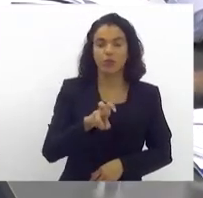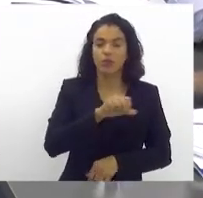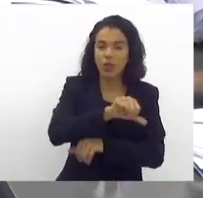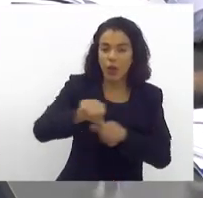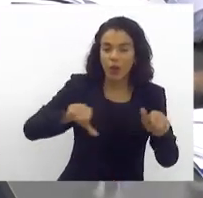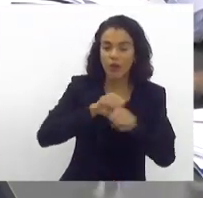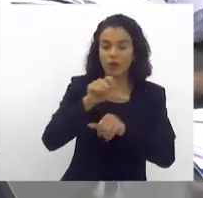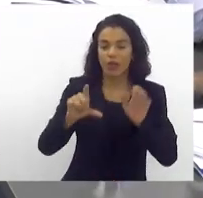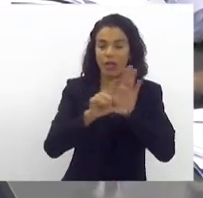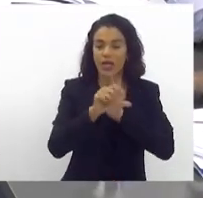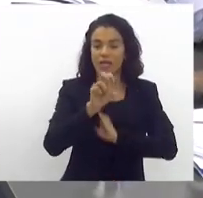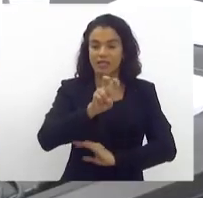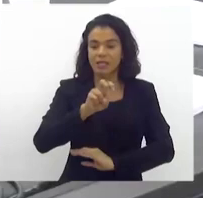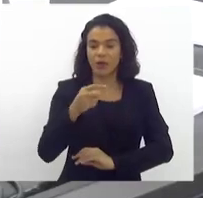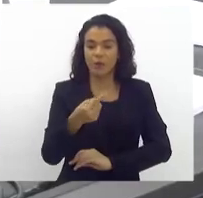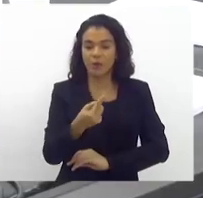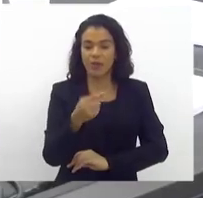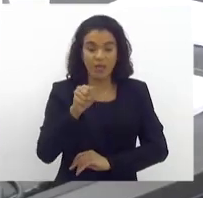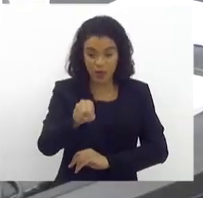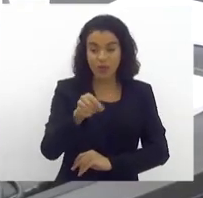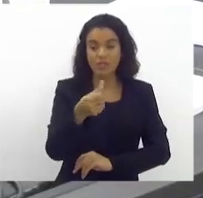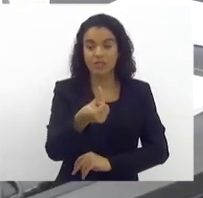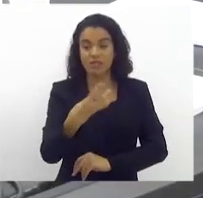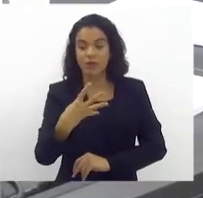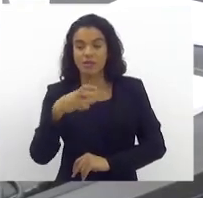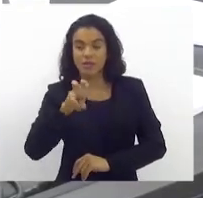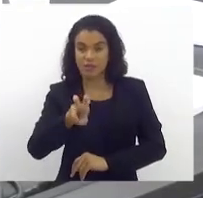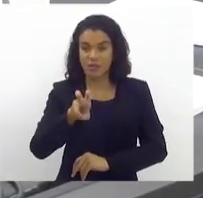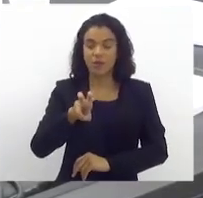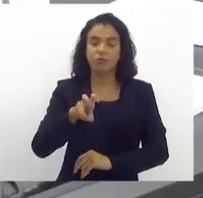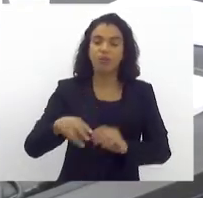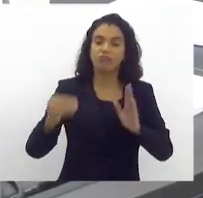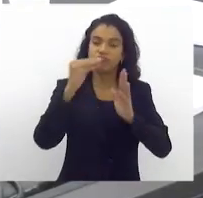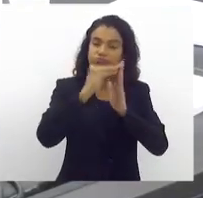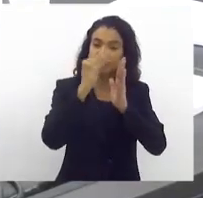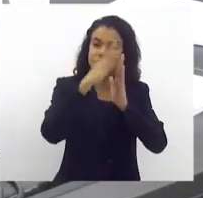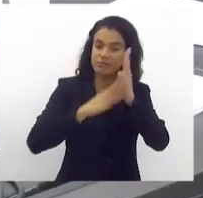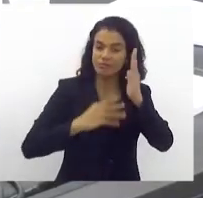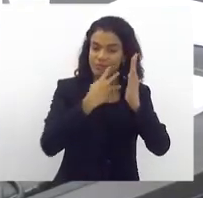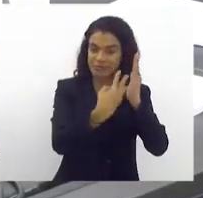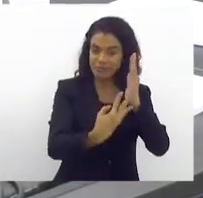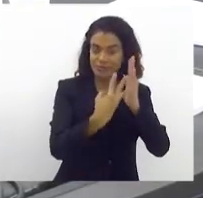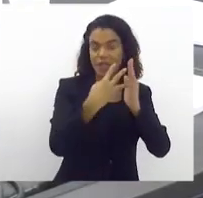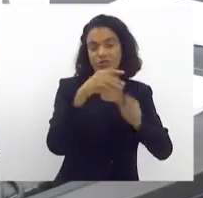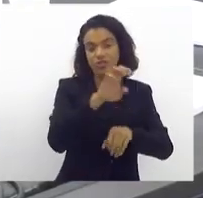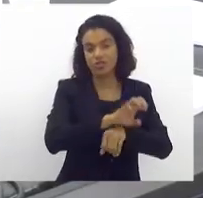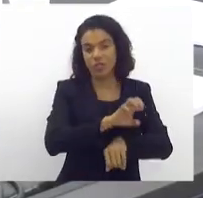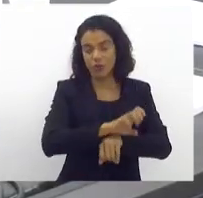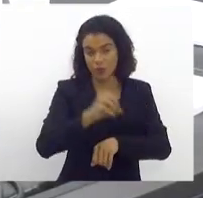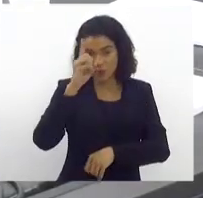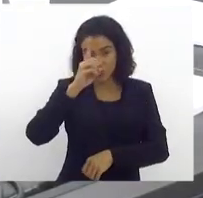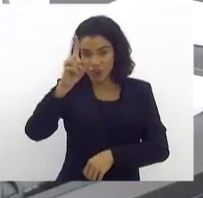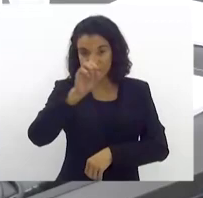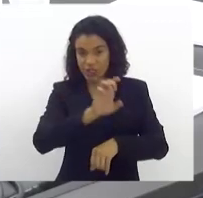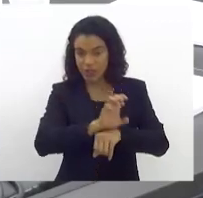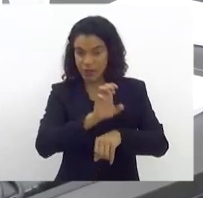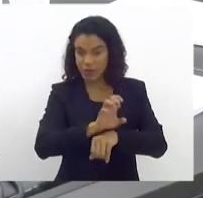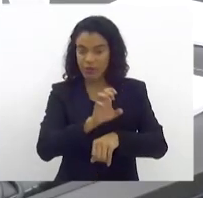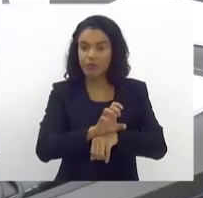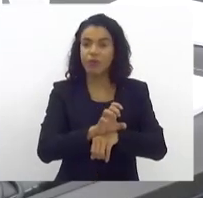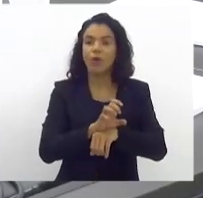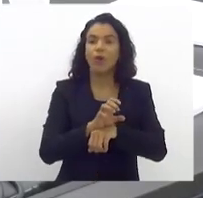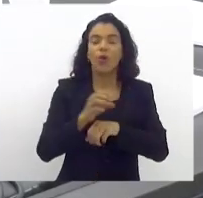a Lei 5.645 de 6 de janeiro de 2010 para incluir no calendário oficial do Estado do Rio de Janeiro o Dia Estadual do Ministério